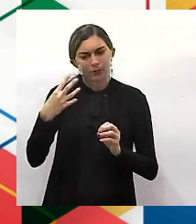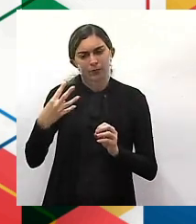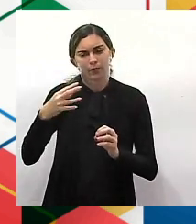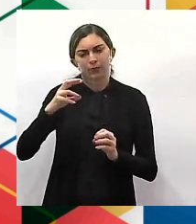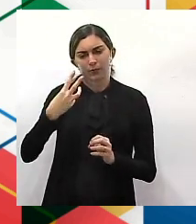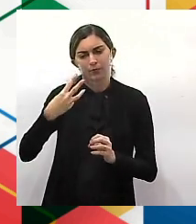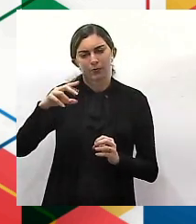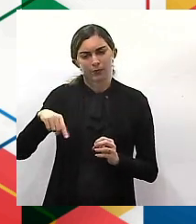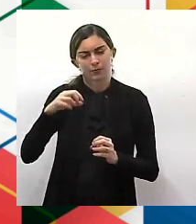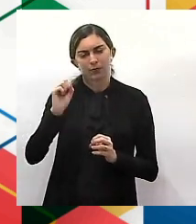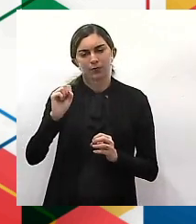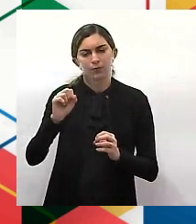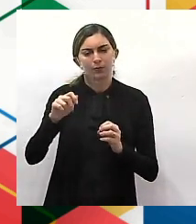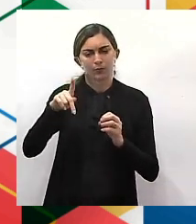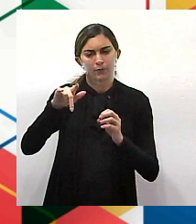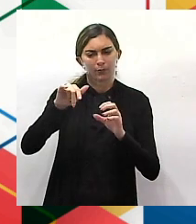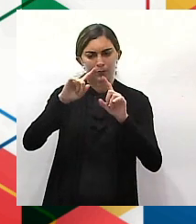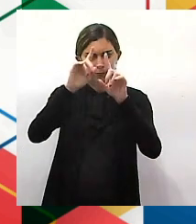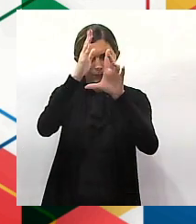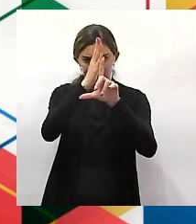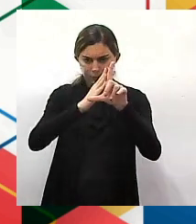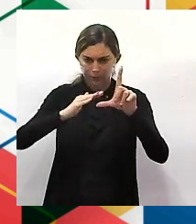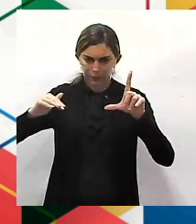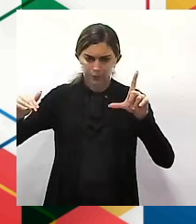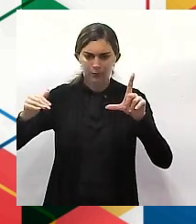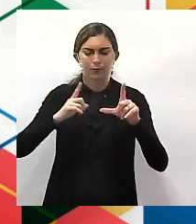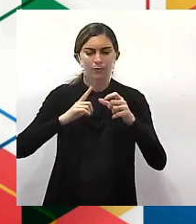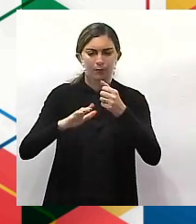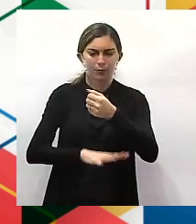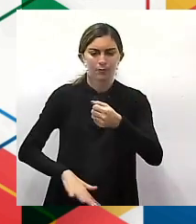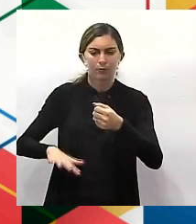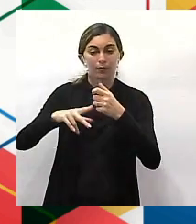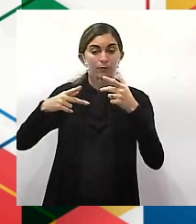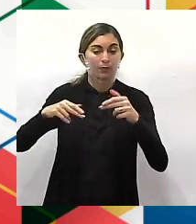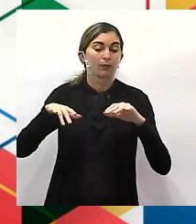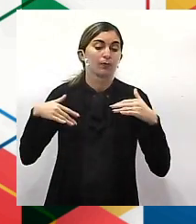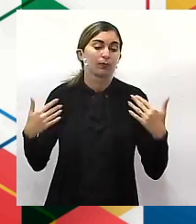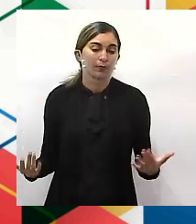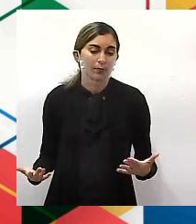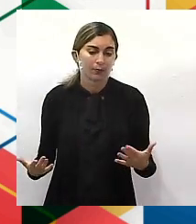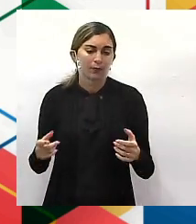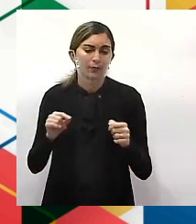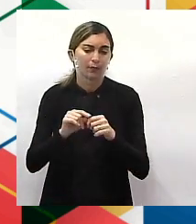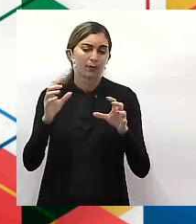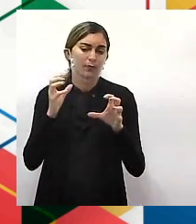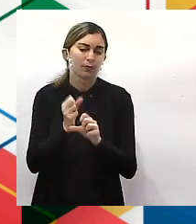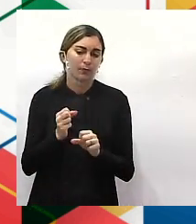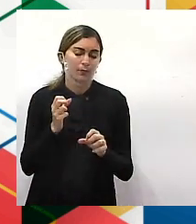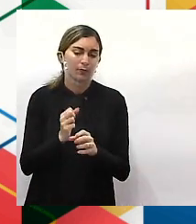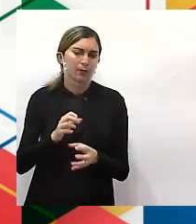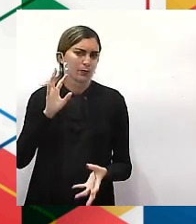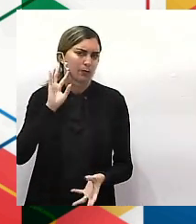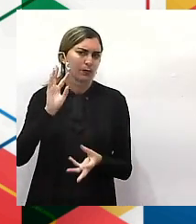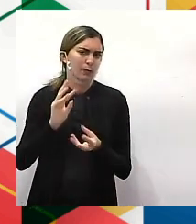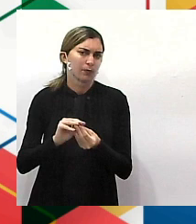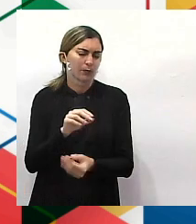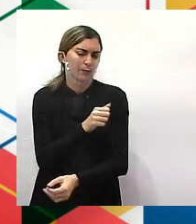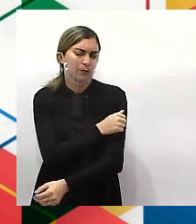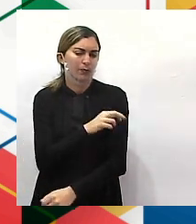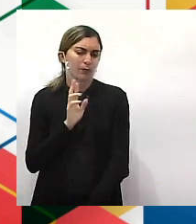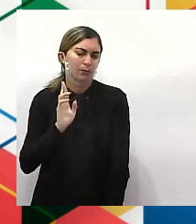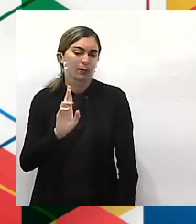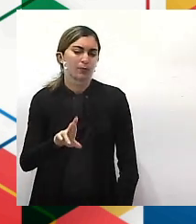e 38 do plano cartesiano tem área igual a... Aí, feitos os cálculos, os alunos concluíram que a